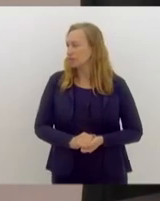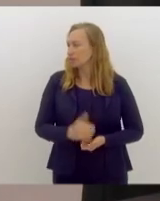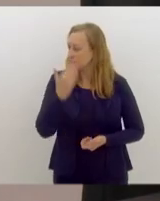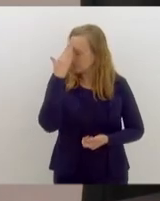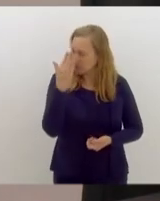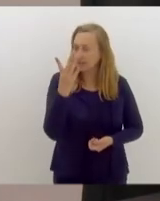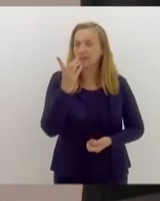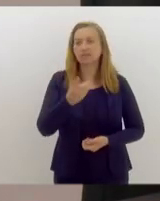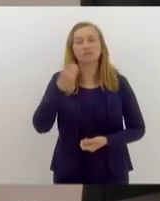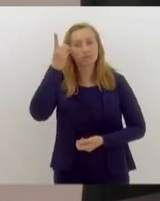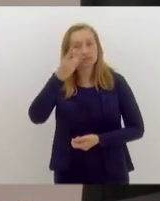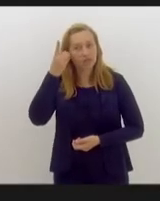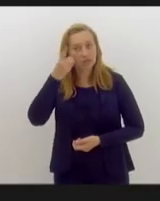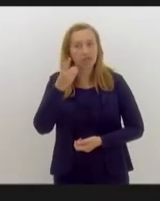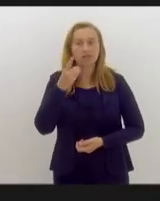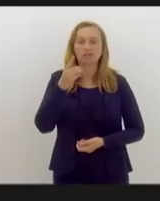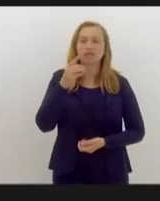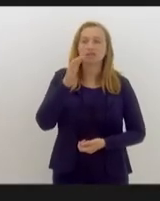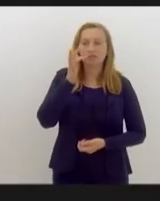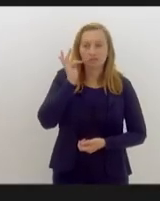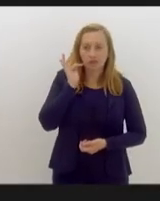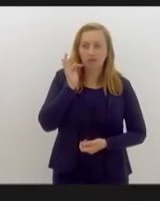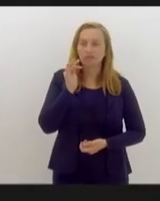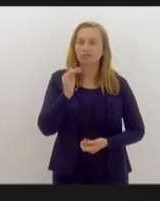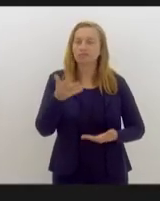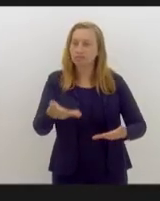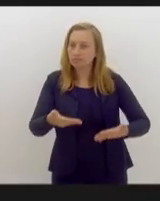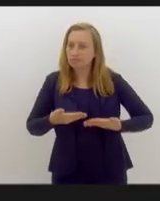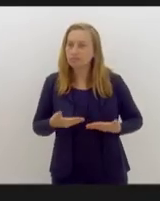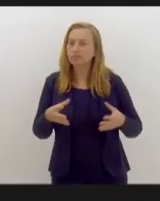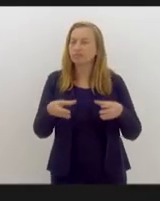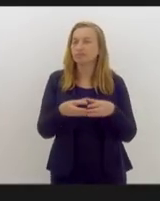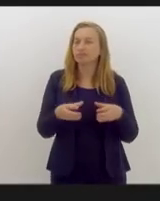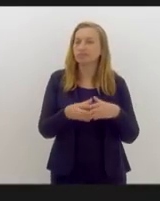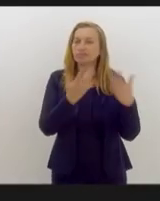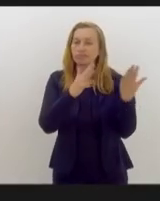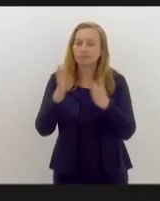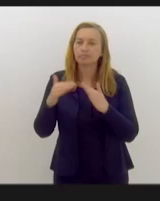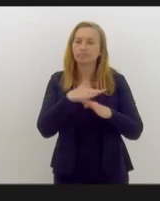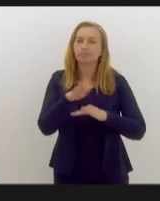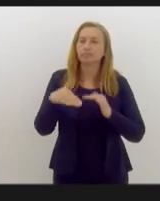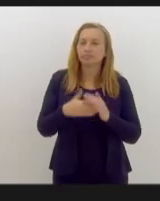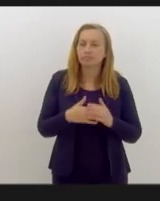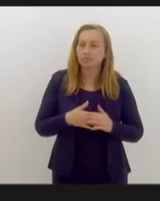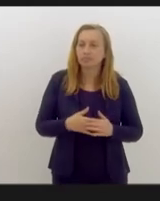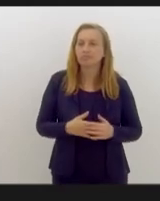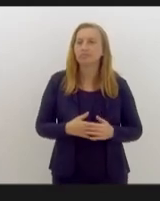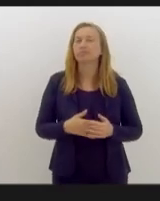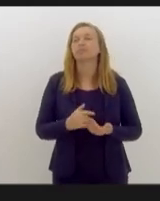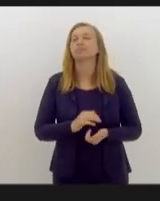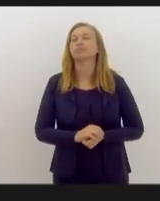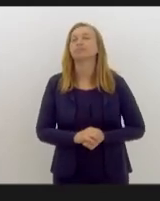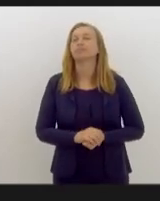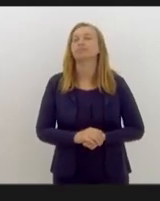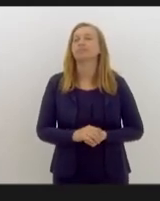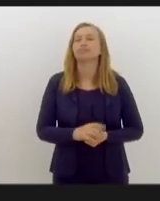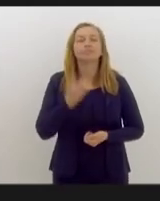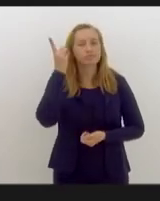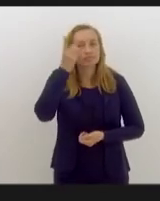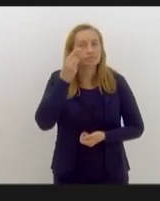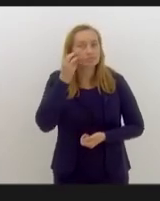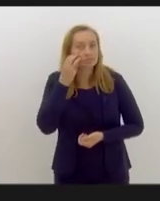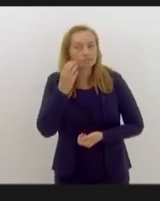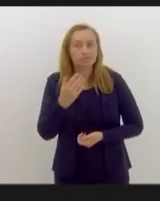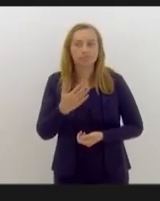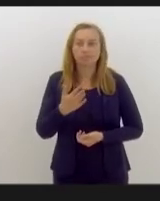Obrigado, deputado Flávio. Agradeço o convite da comissão. Gostaria de saudar todos e todas, saudando aí o deputado Valdec,